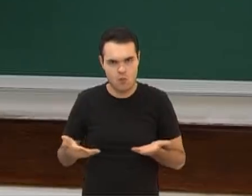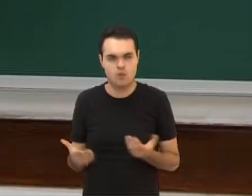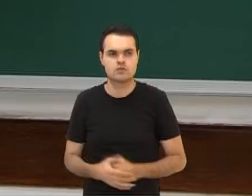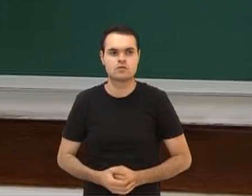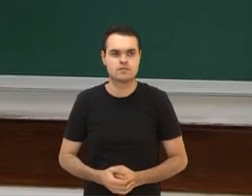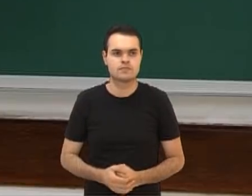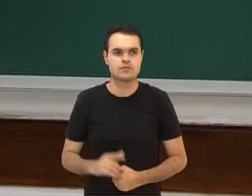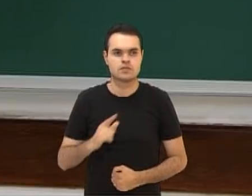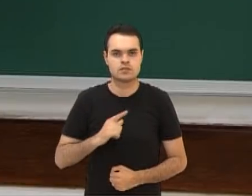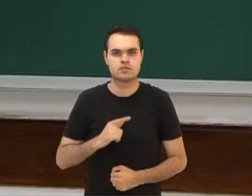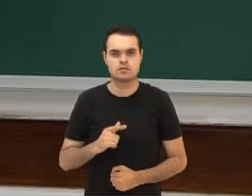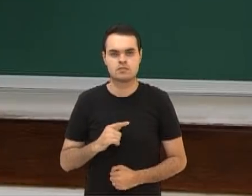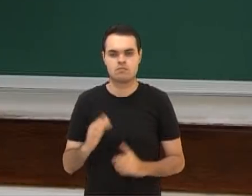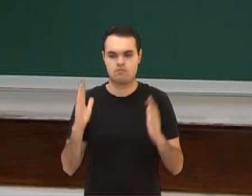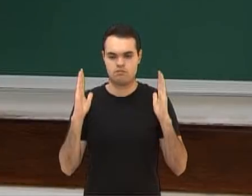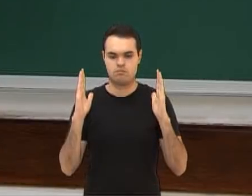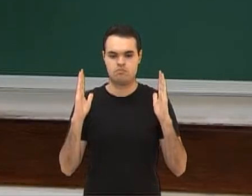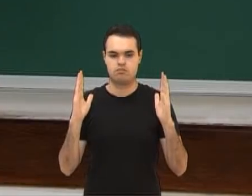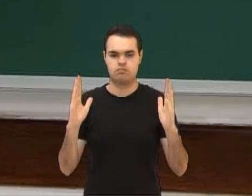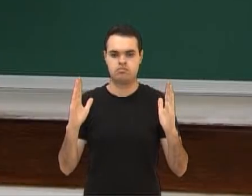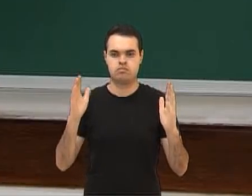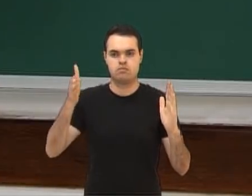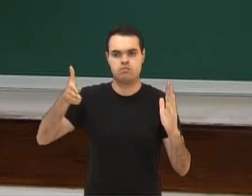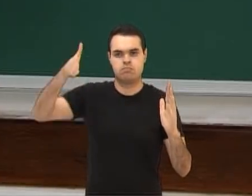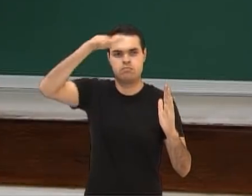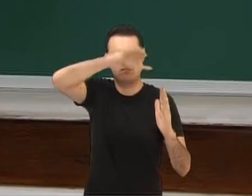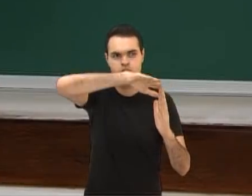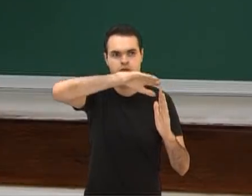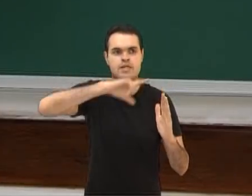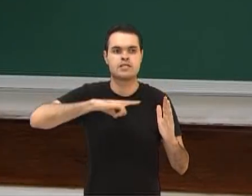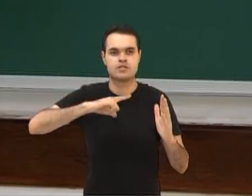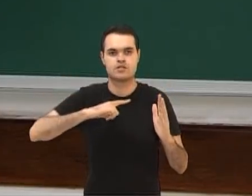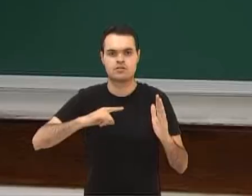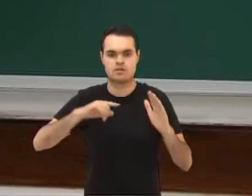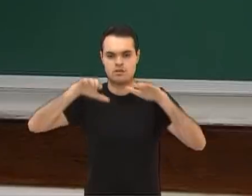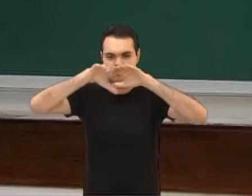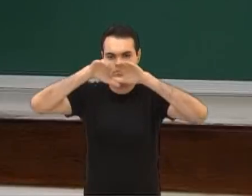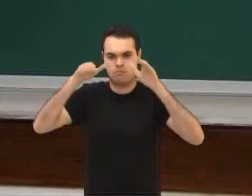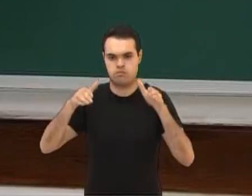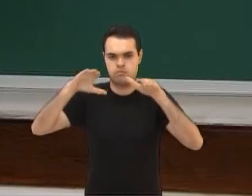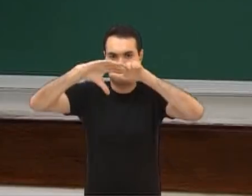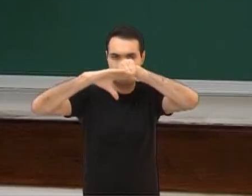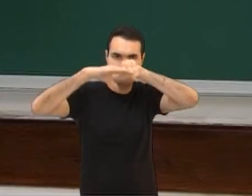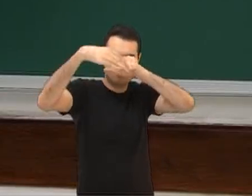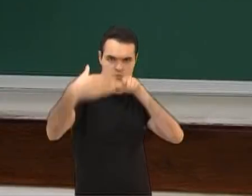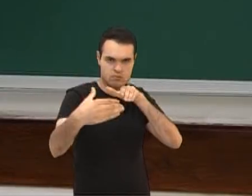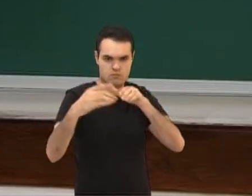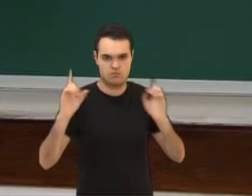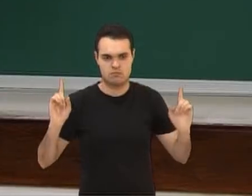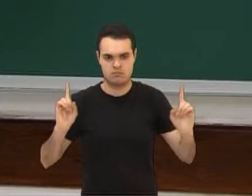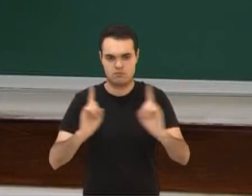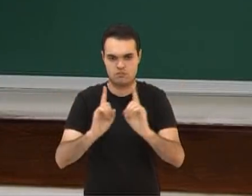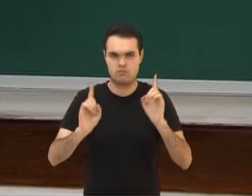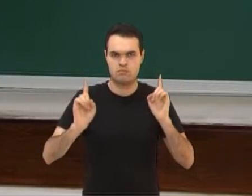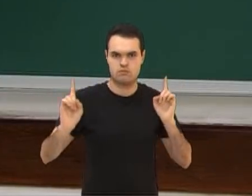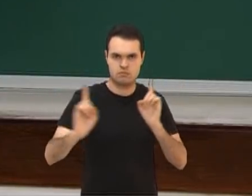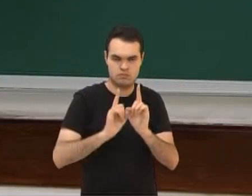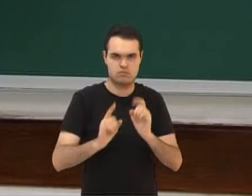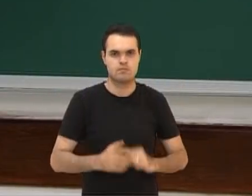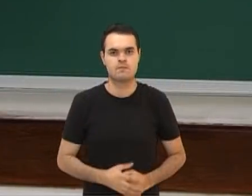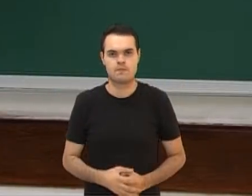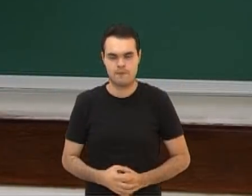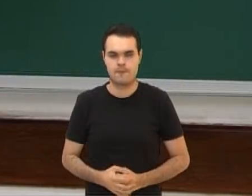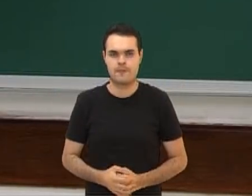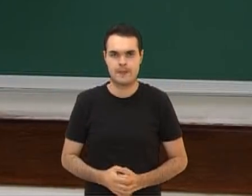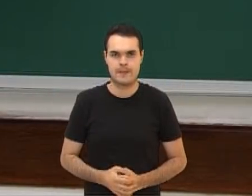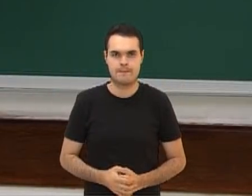né? Eles tinham esses espaços. Essa é a cilíndrica, né? E tem a de arestas, que ela dá para 4 lugares